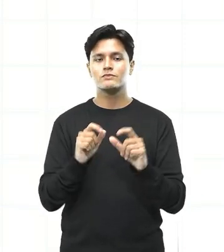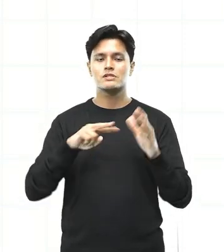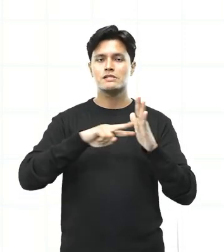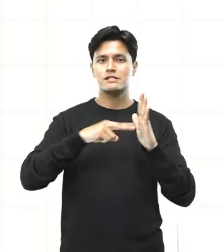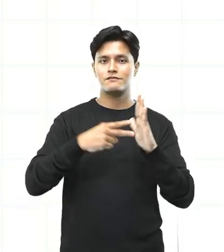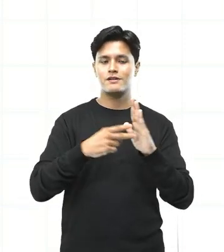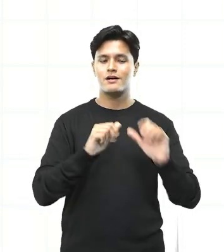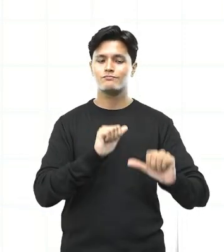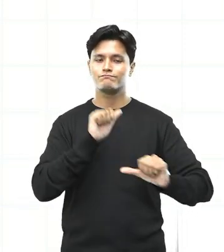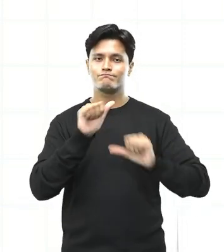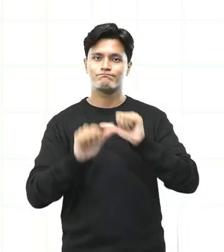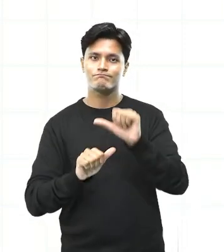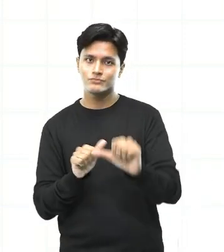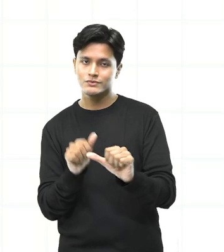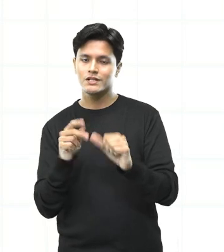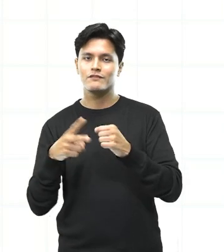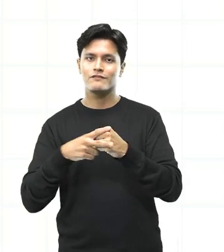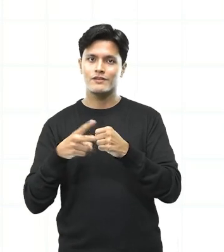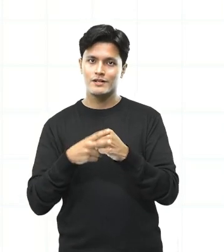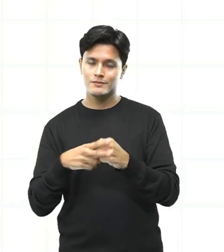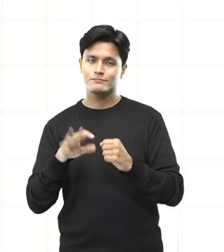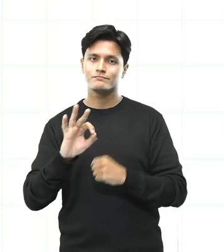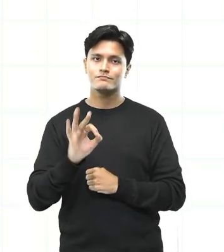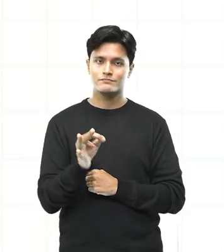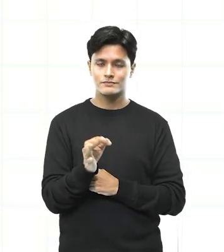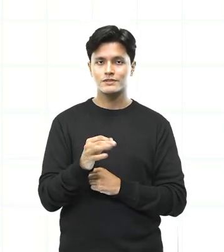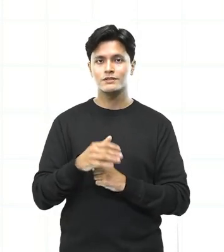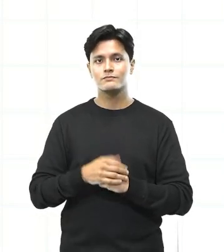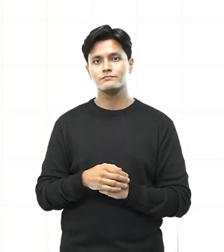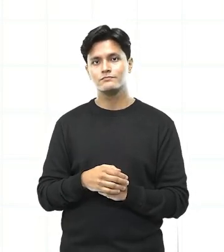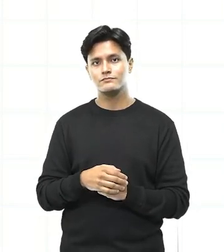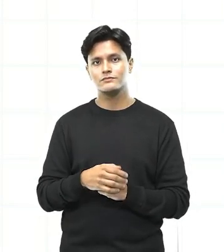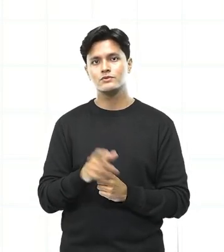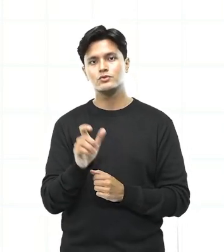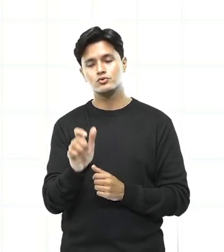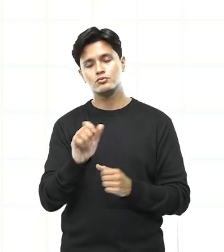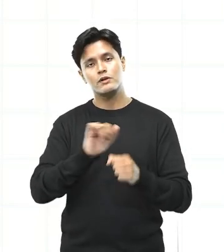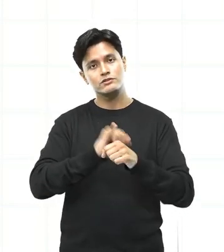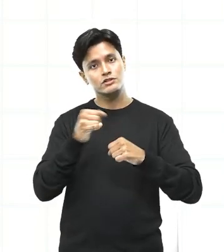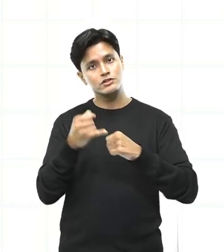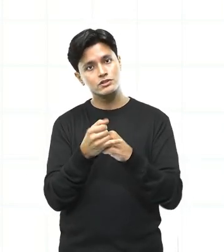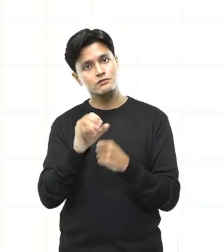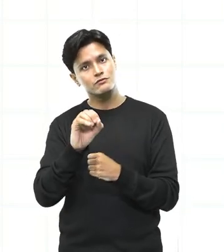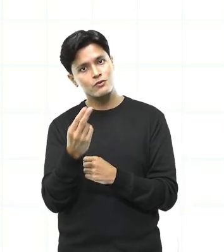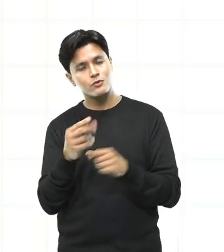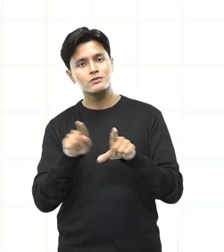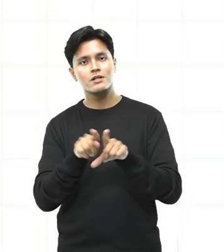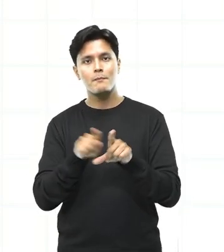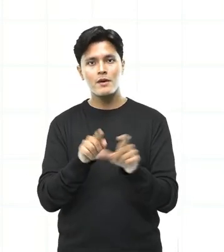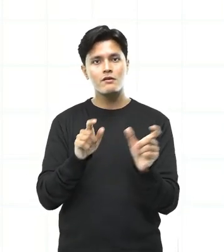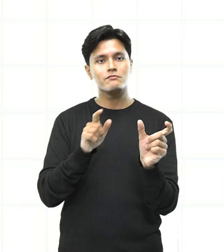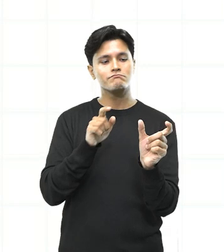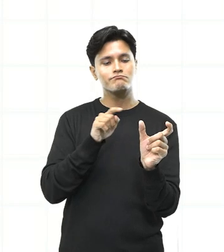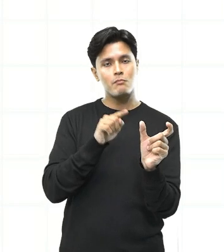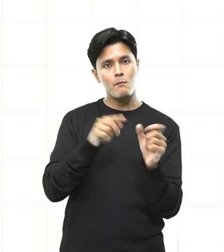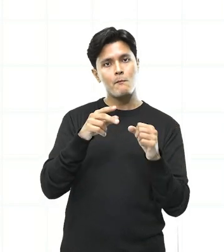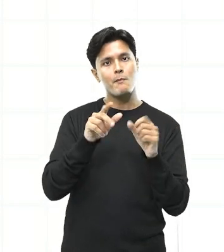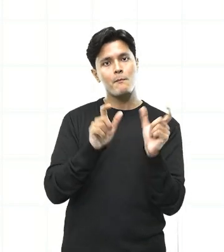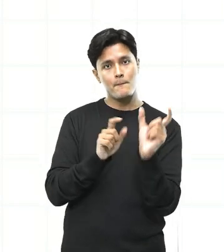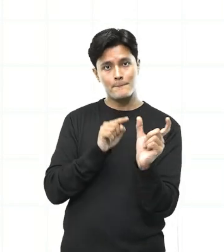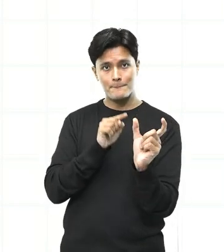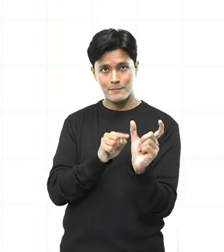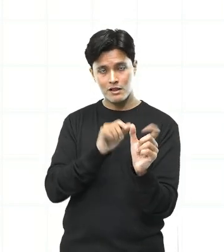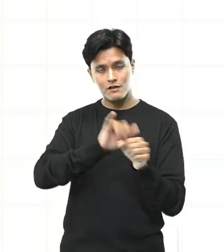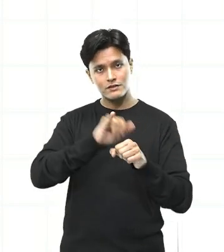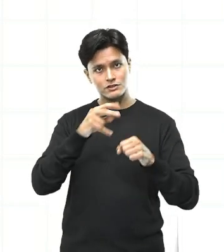o sentido do verbo, de um adjetivo ou do próprio advérbio. Ok? Entendido